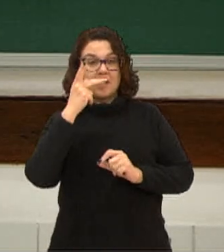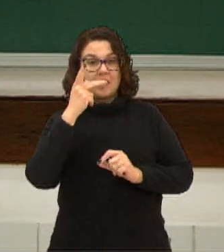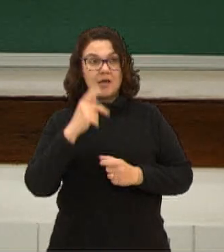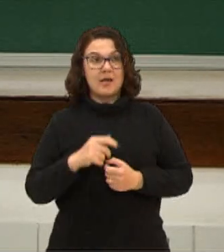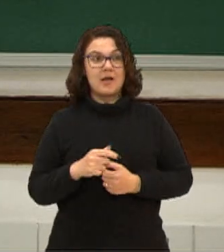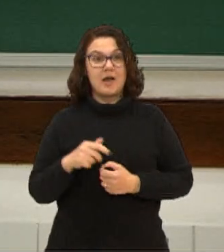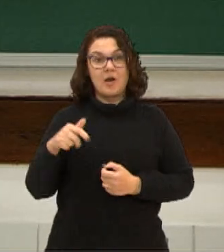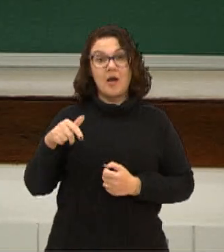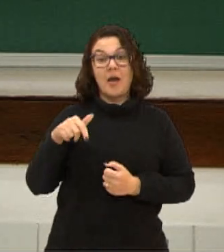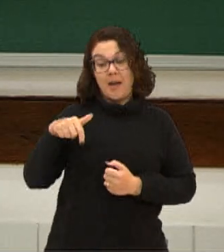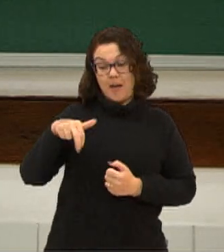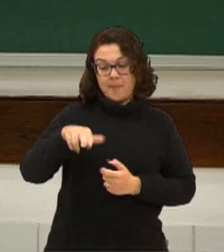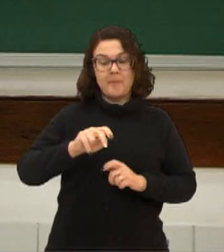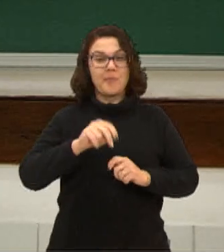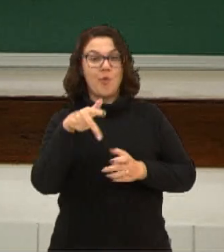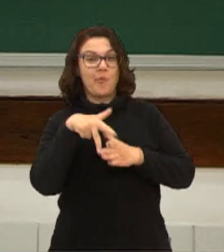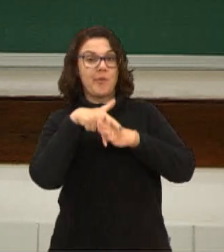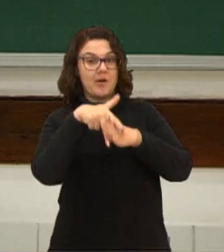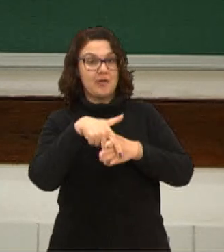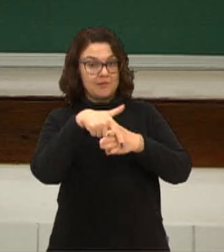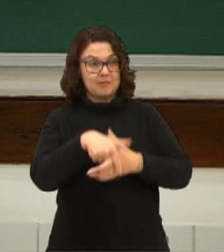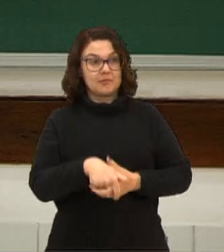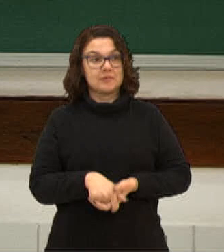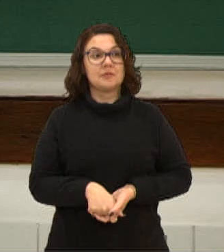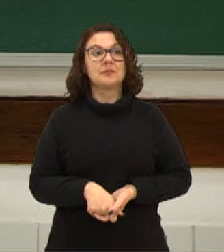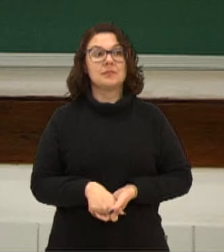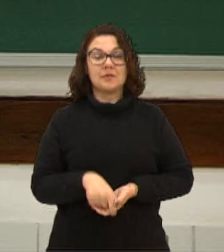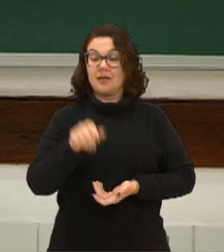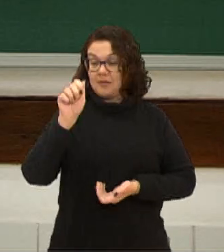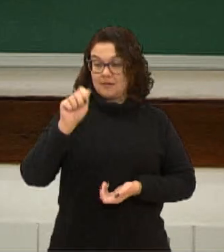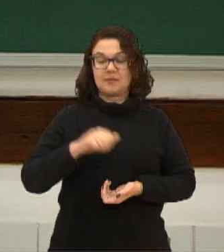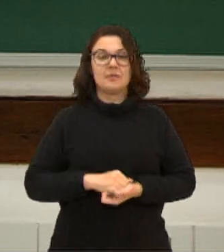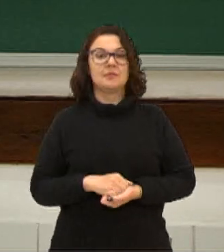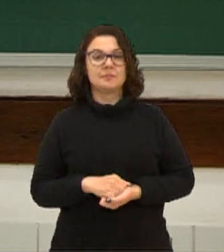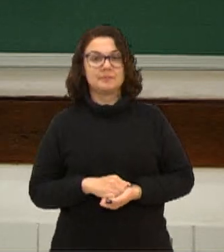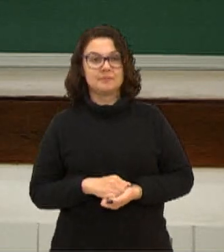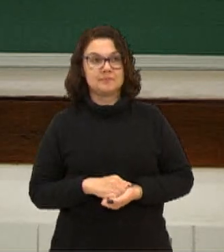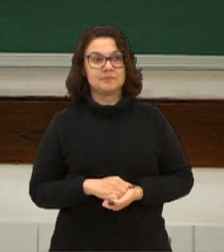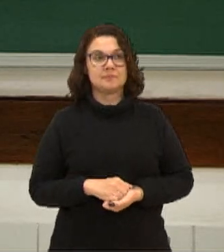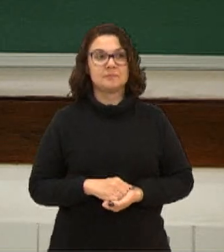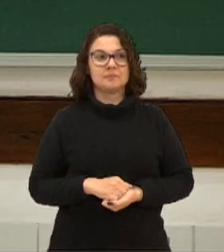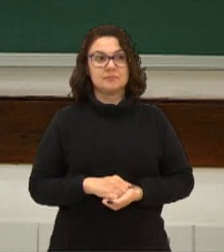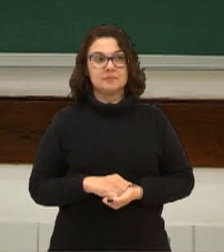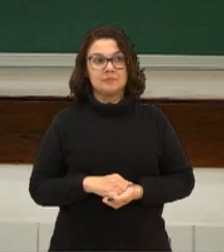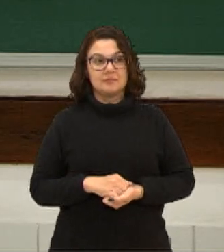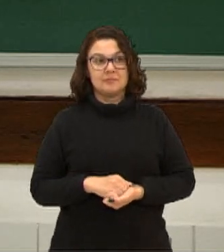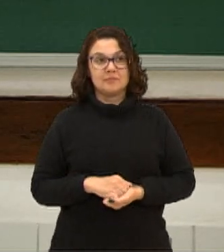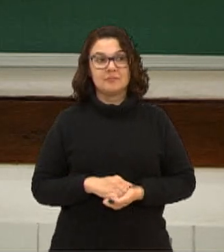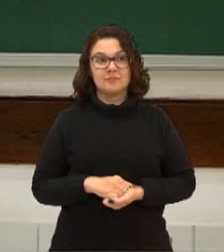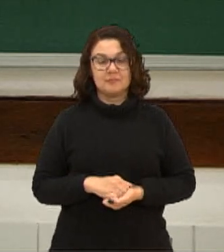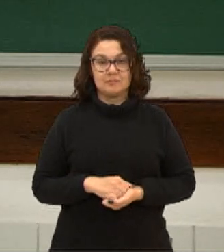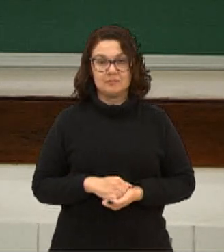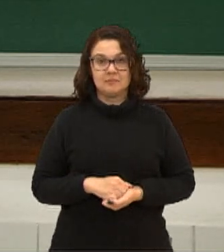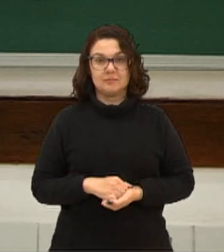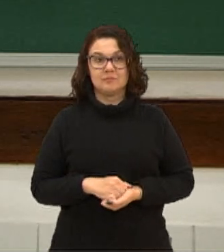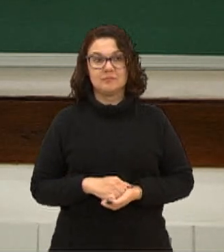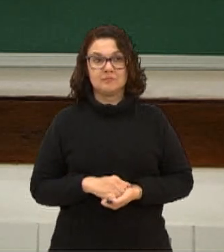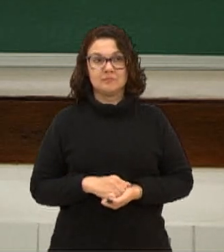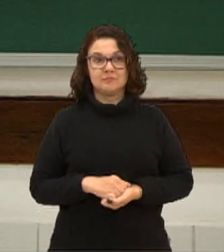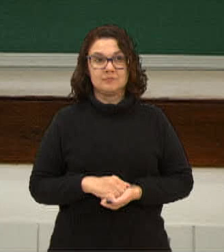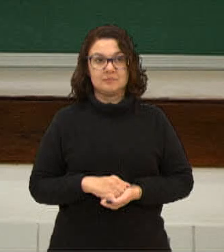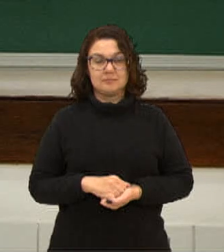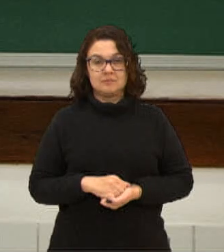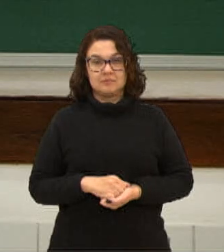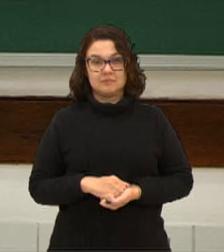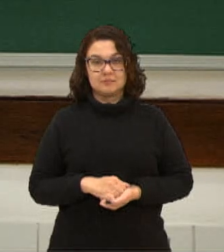vai a pé ou a cavalo. Aí você vai usar a preposição a. Voy a pé ou voy a caballo.